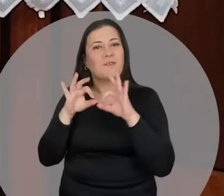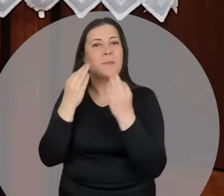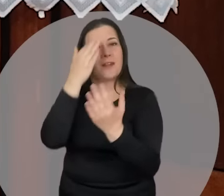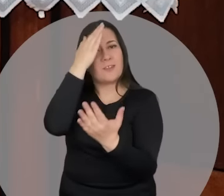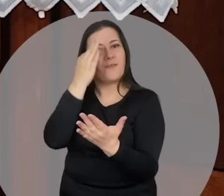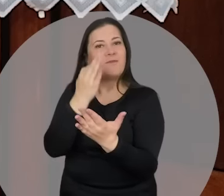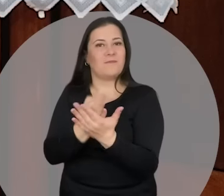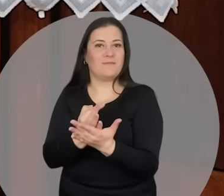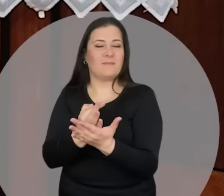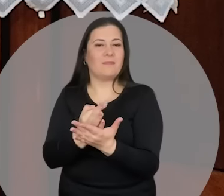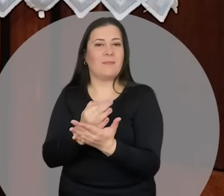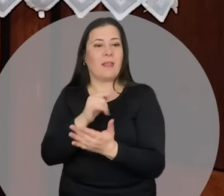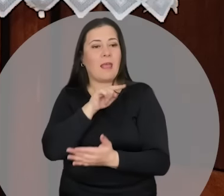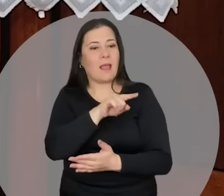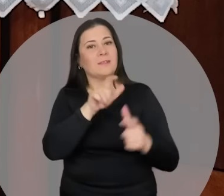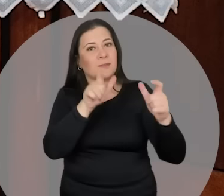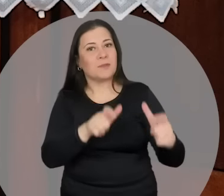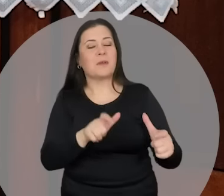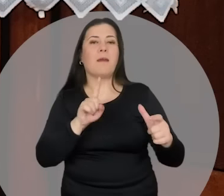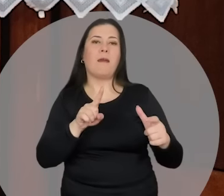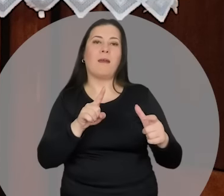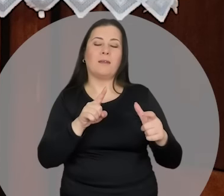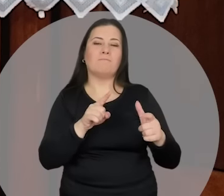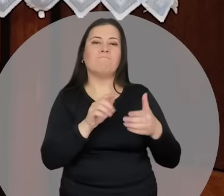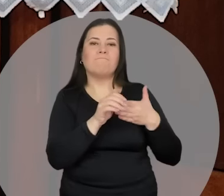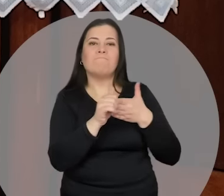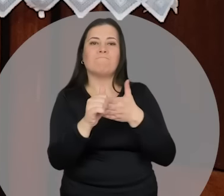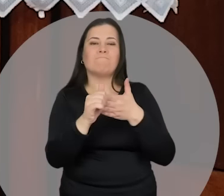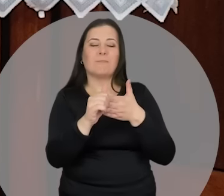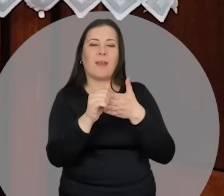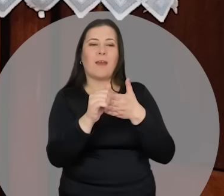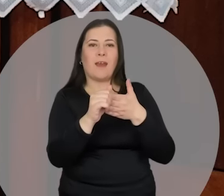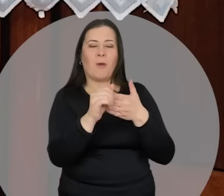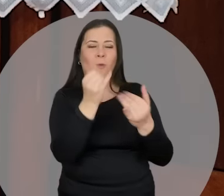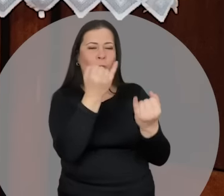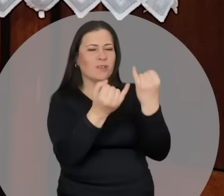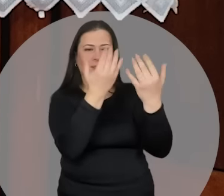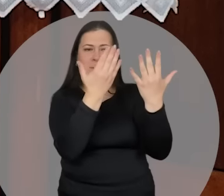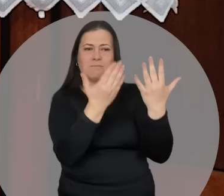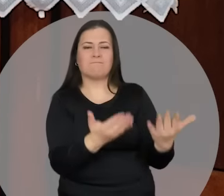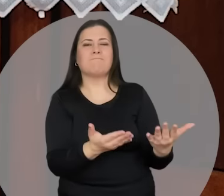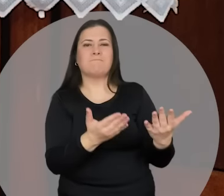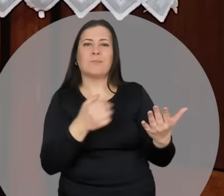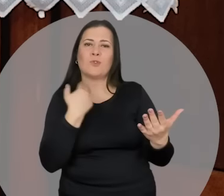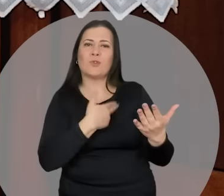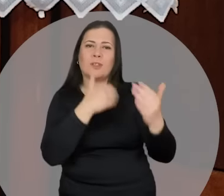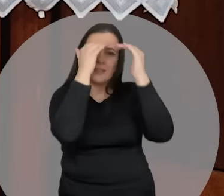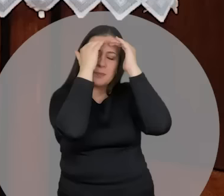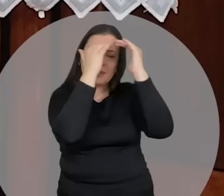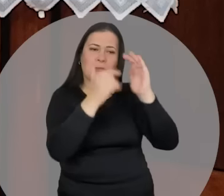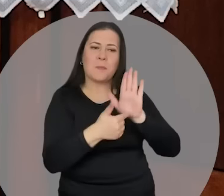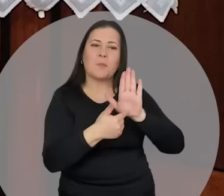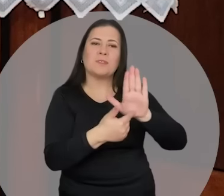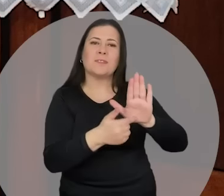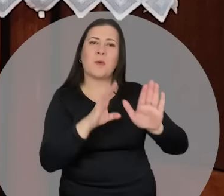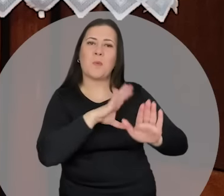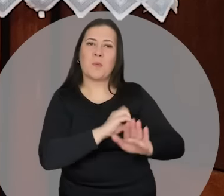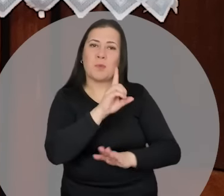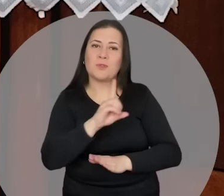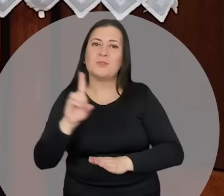de viver o Evangelho de Jesus Cristo, que visa a vida digna e abundante